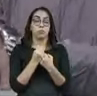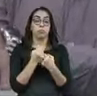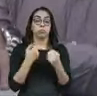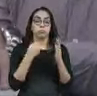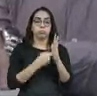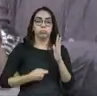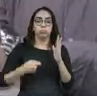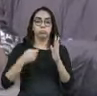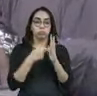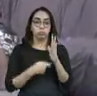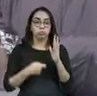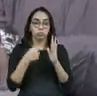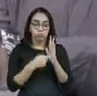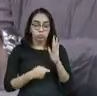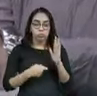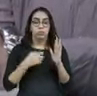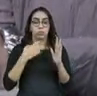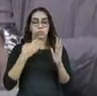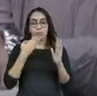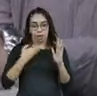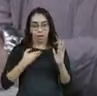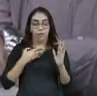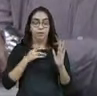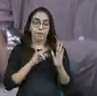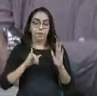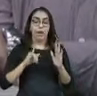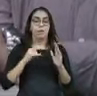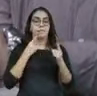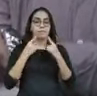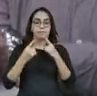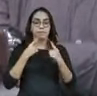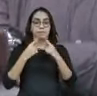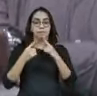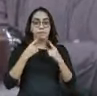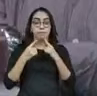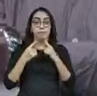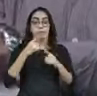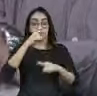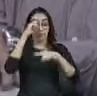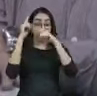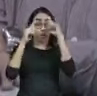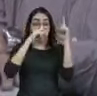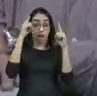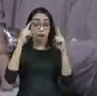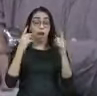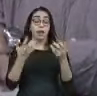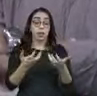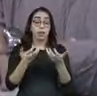seus simpatizantes, vai debater, discutir, formular e vai reconstruir esse país.